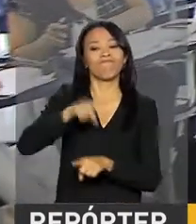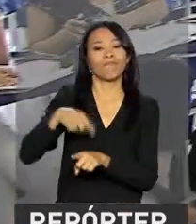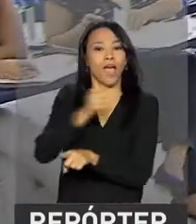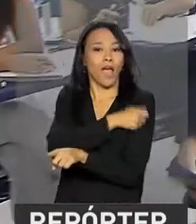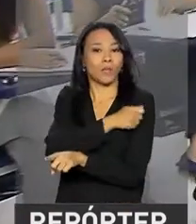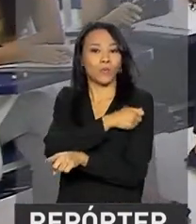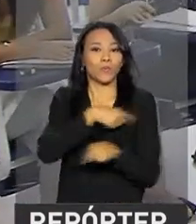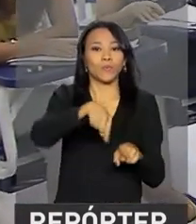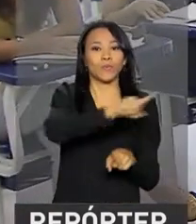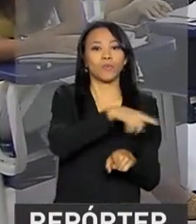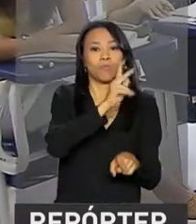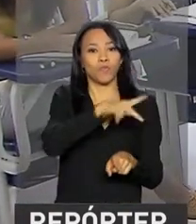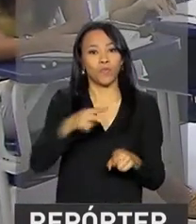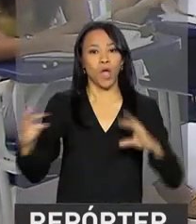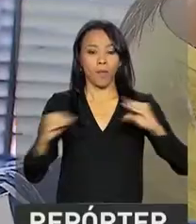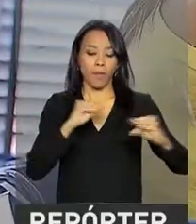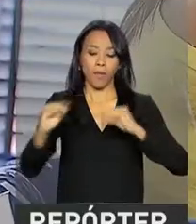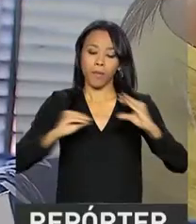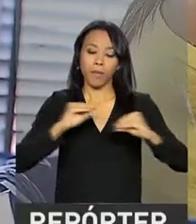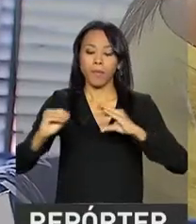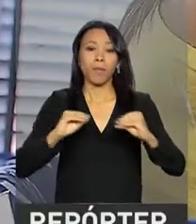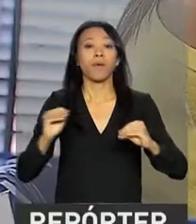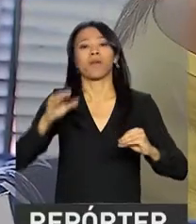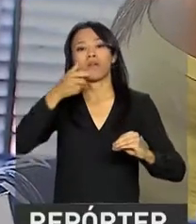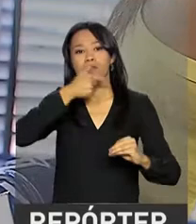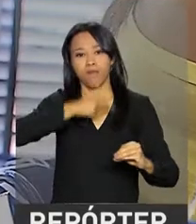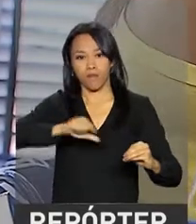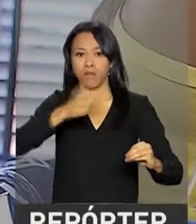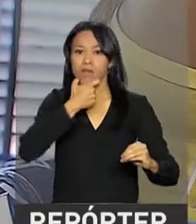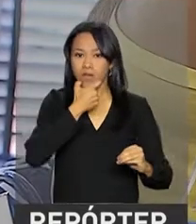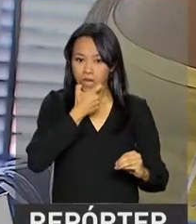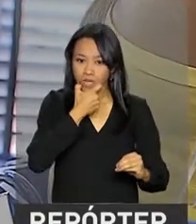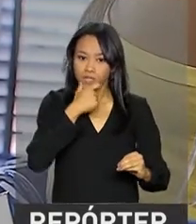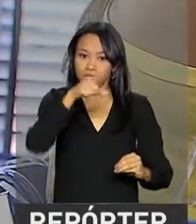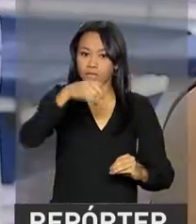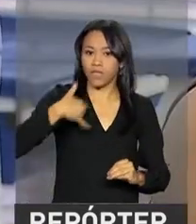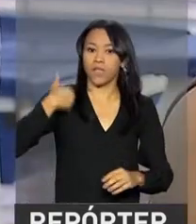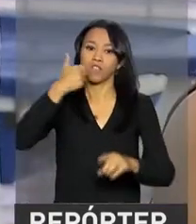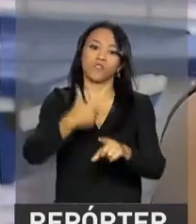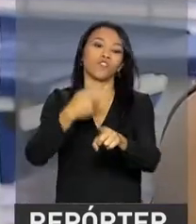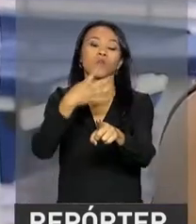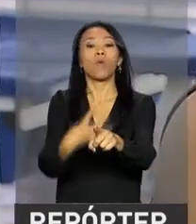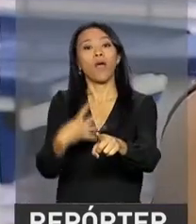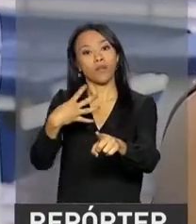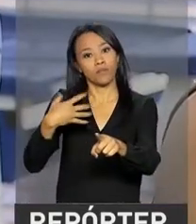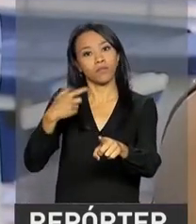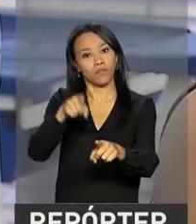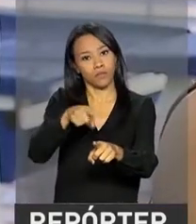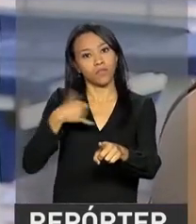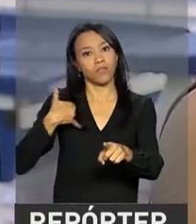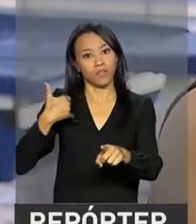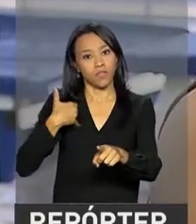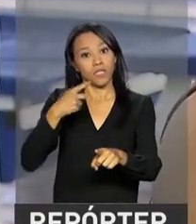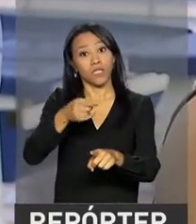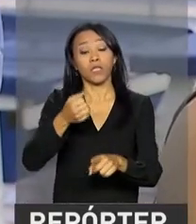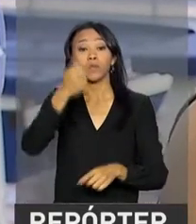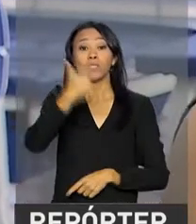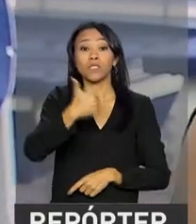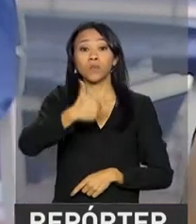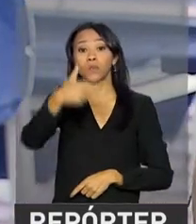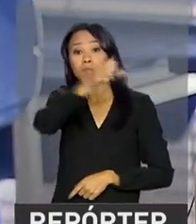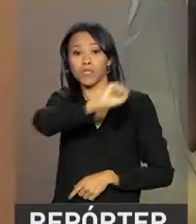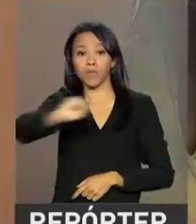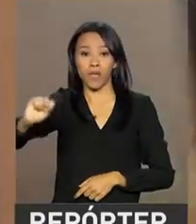mais usada no mundo o inglês a carioca letícia tem 24 anos e está no segundo semestre de enfermagem é